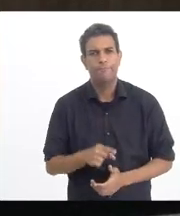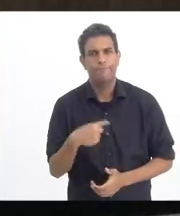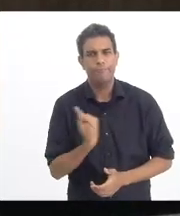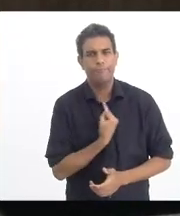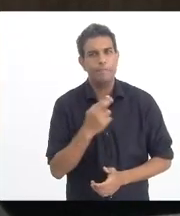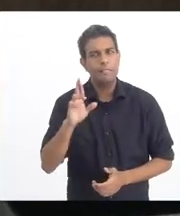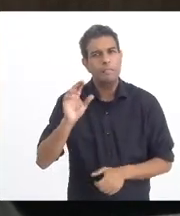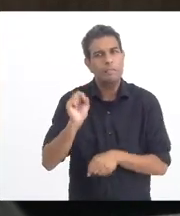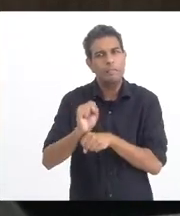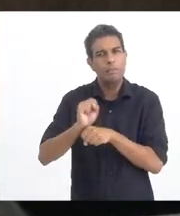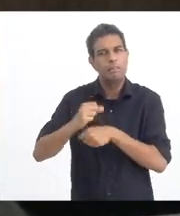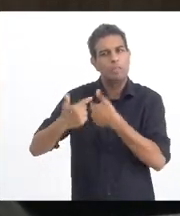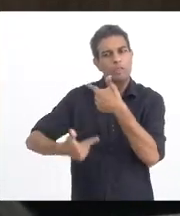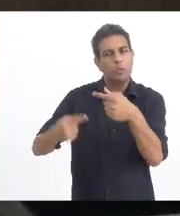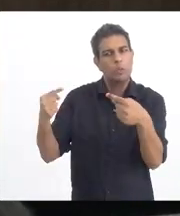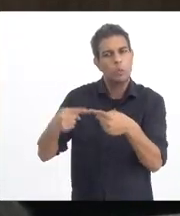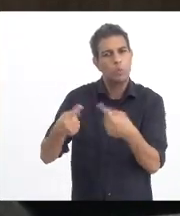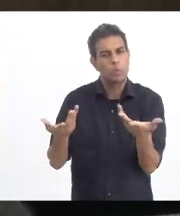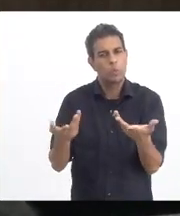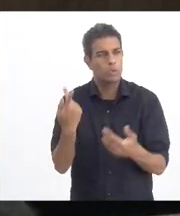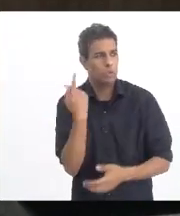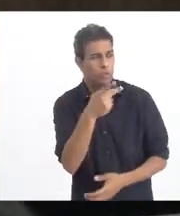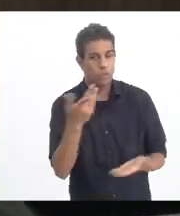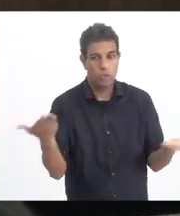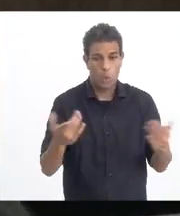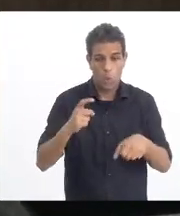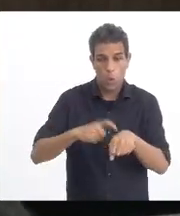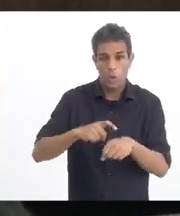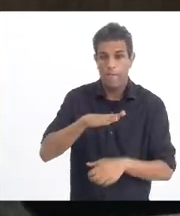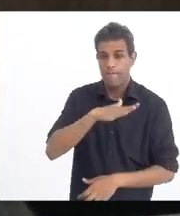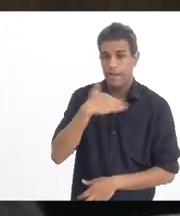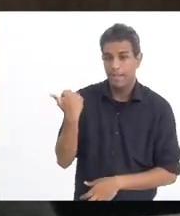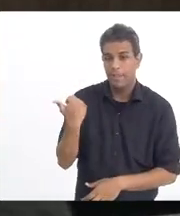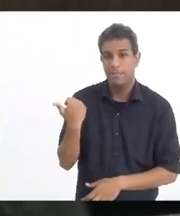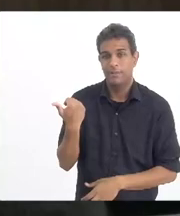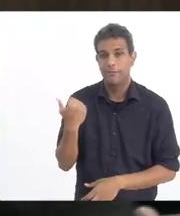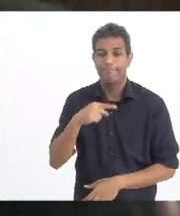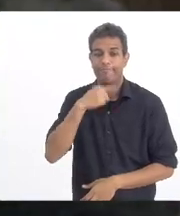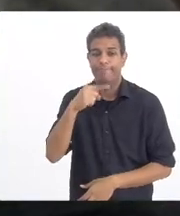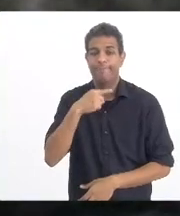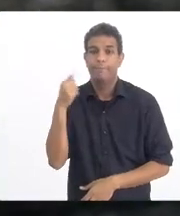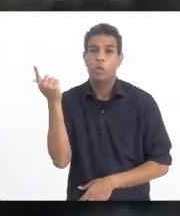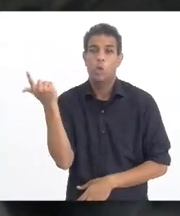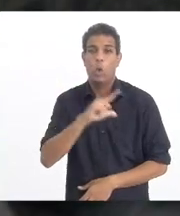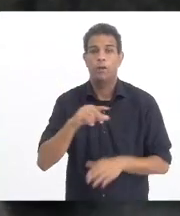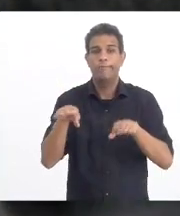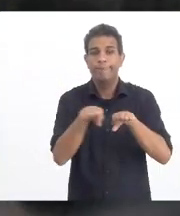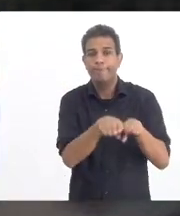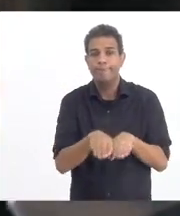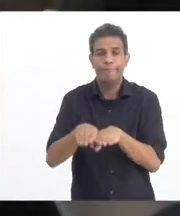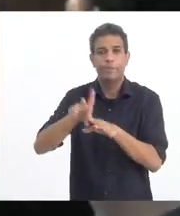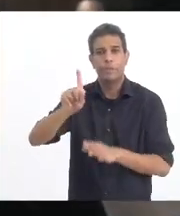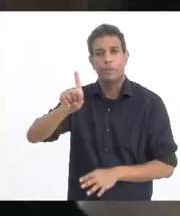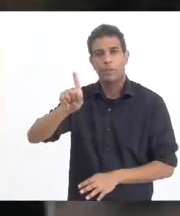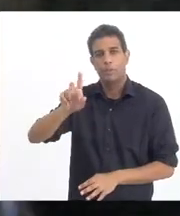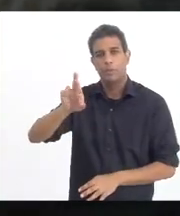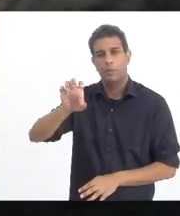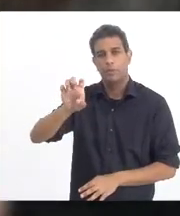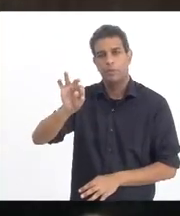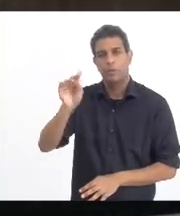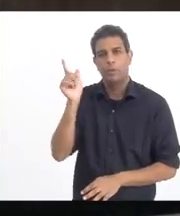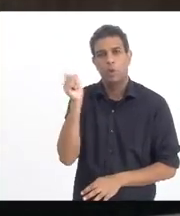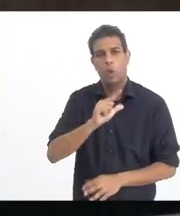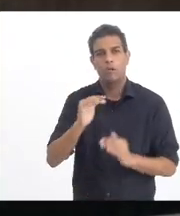ter que esperar novamente. Talvez o colega de hoje que faleceu, ele não foi agraciado com a equiparação da GRET, não teve seu